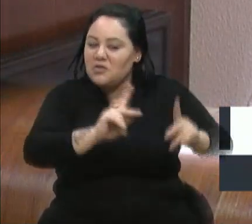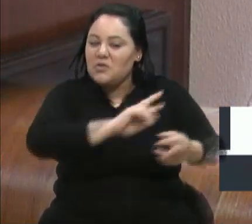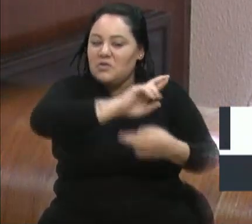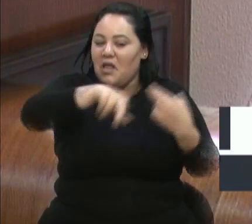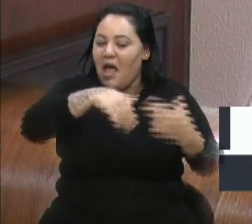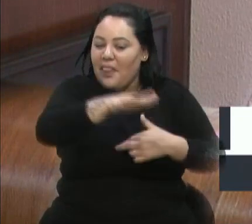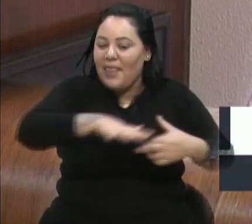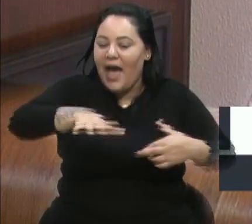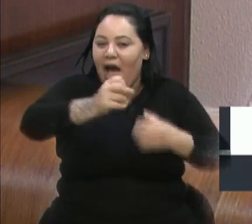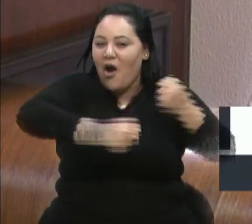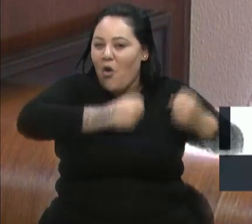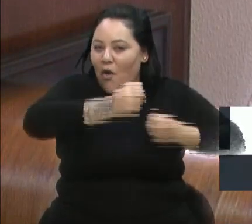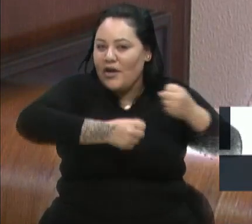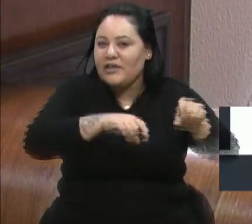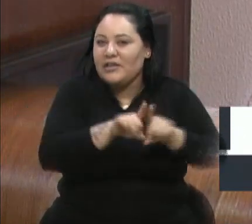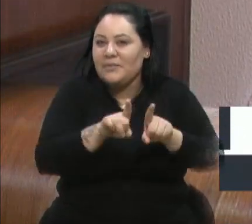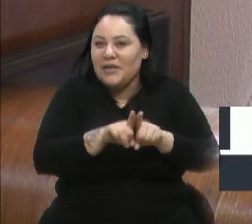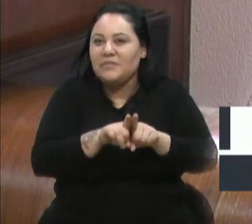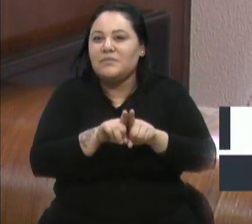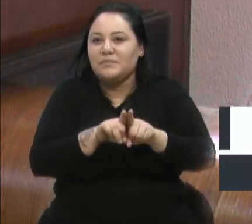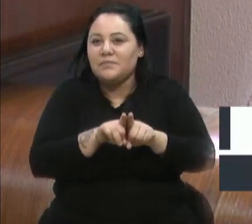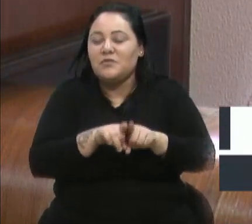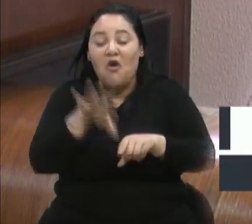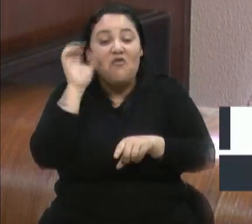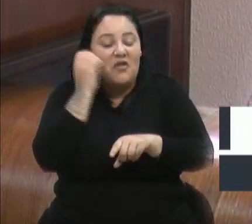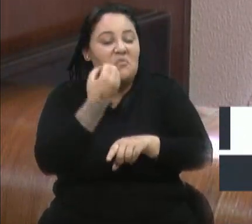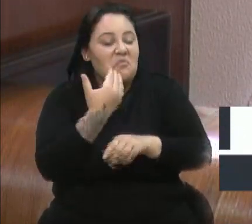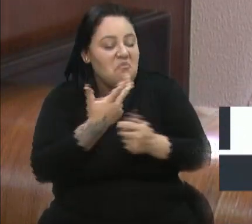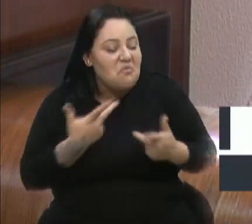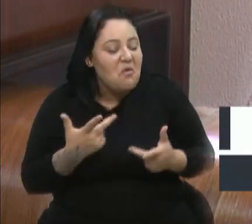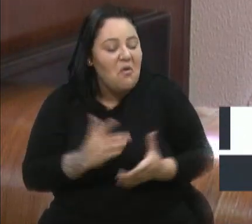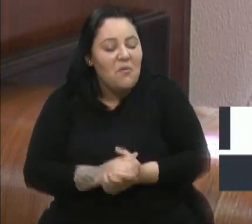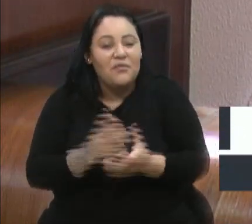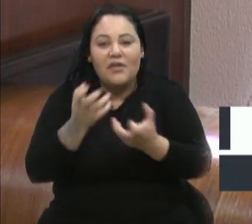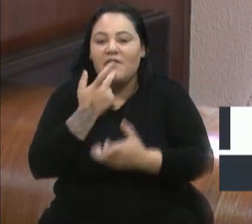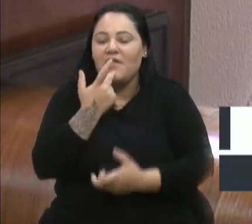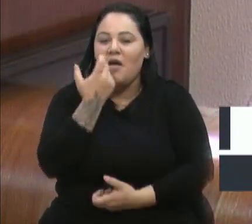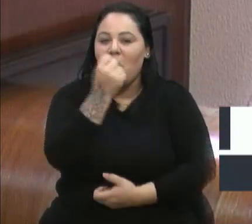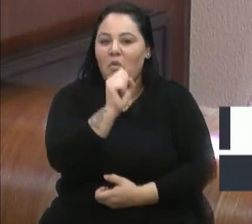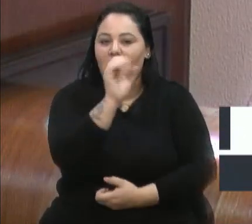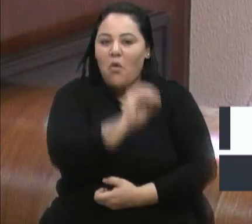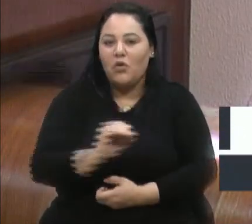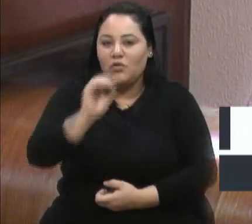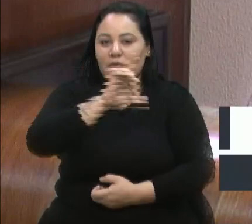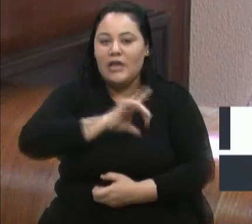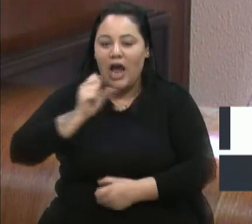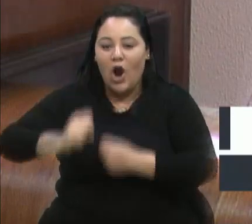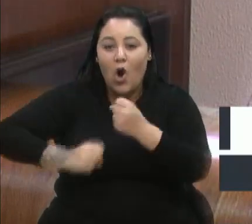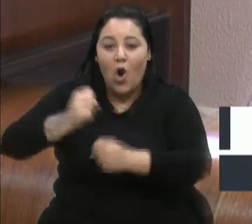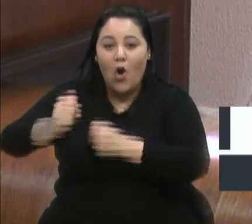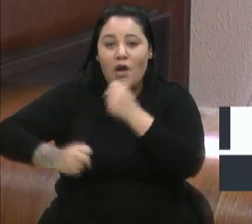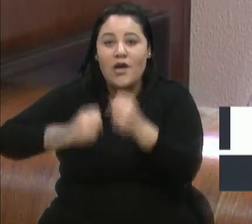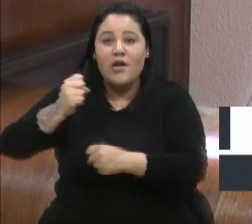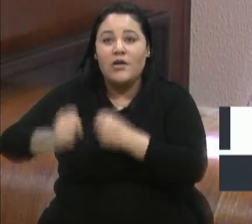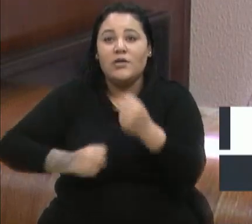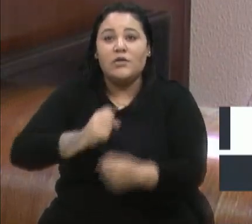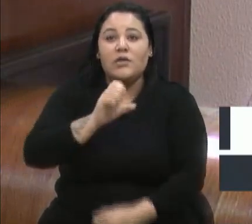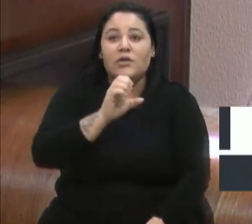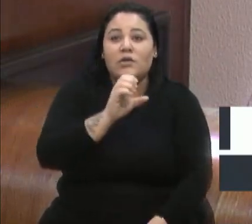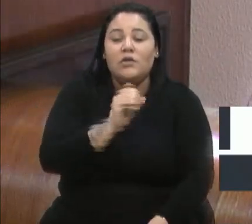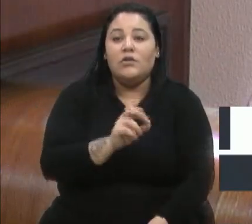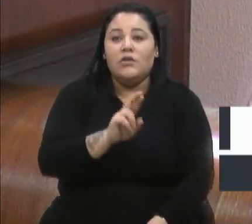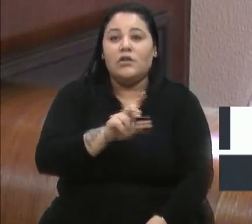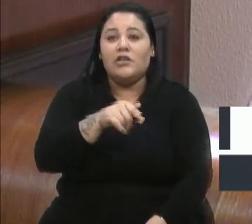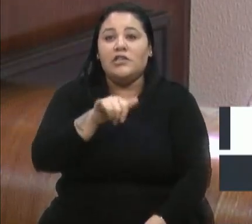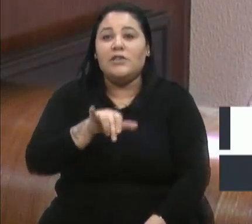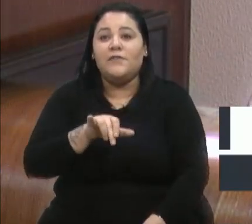só ouvi elogios em relação à meia maratona. E quero dizer que em 8 de outubro a gente tem essa corrida da Orquídea, né? Se tudo der certo, a gente treina um pouquinho